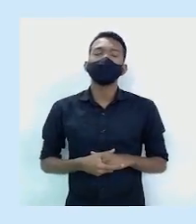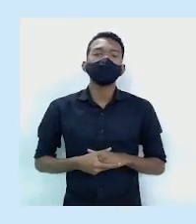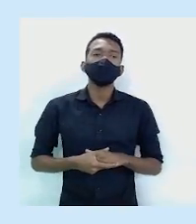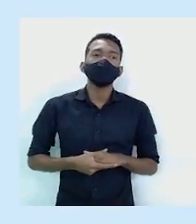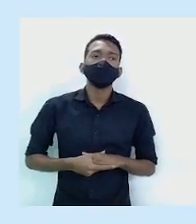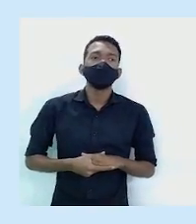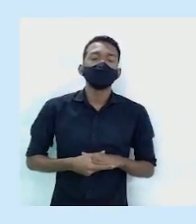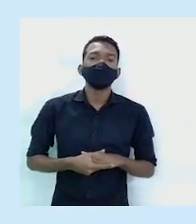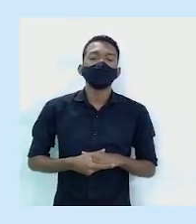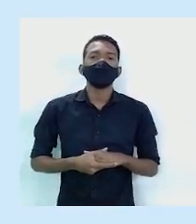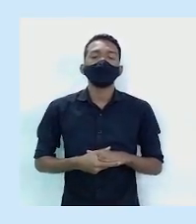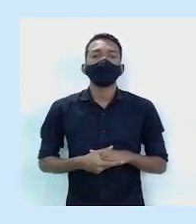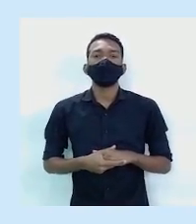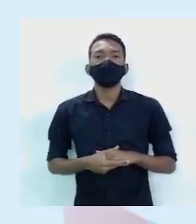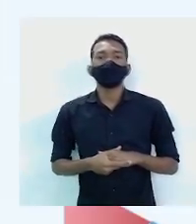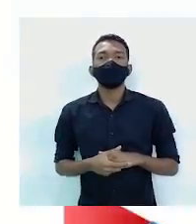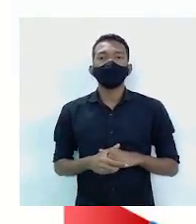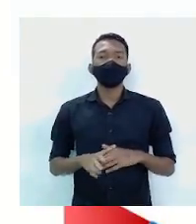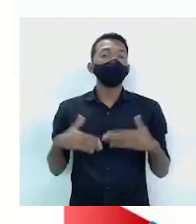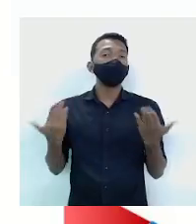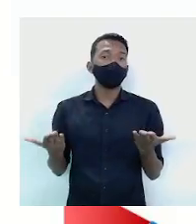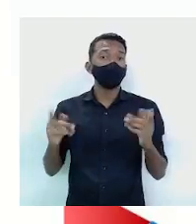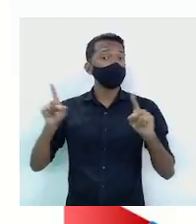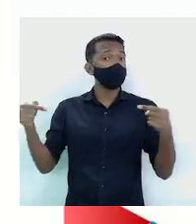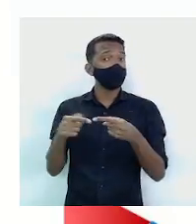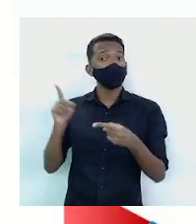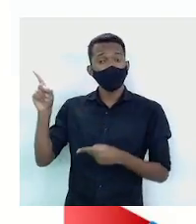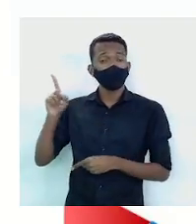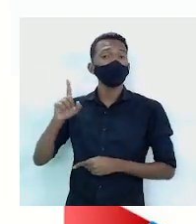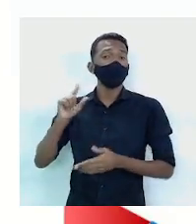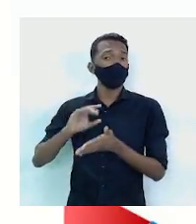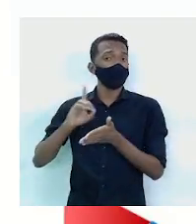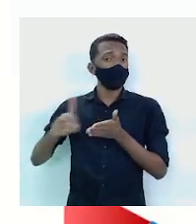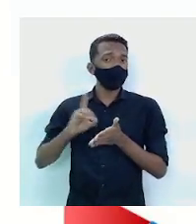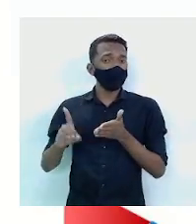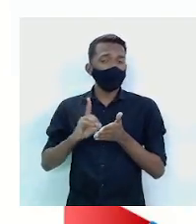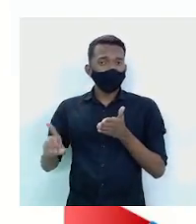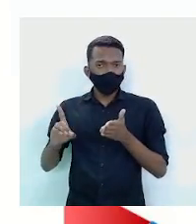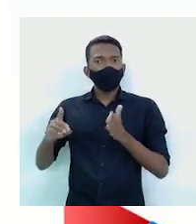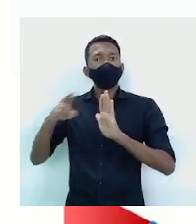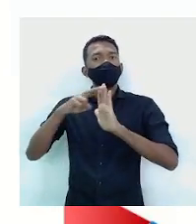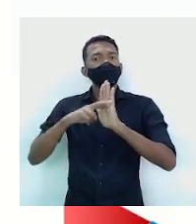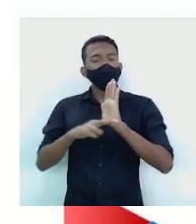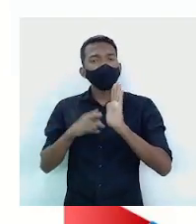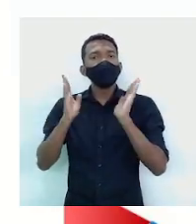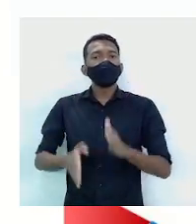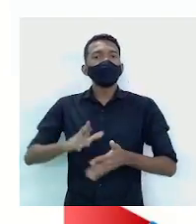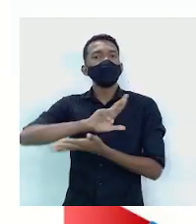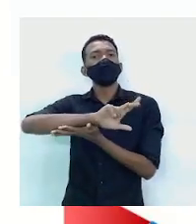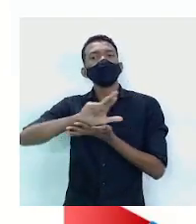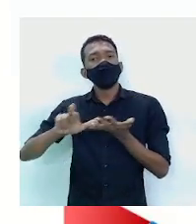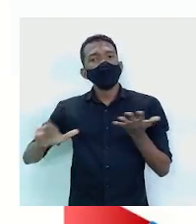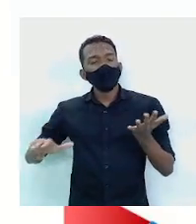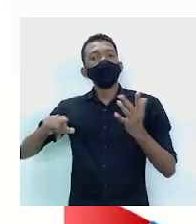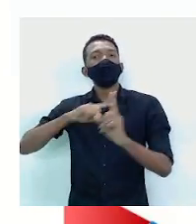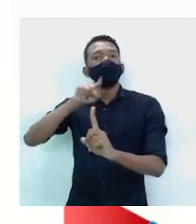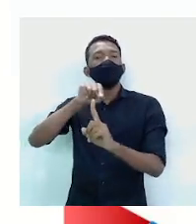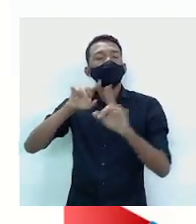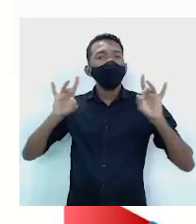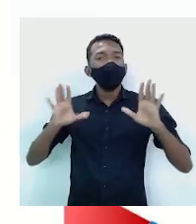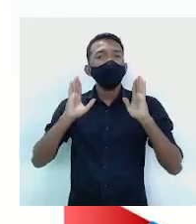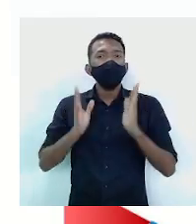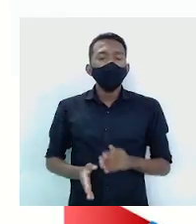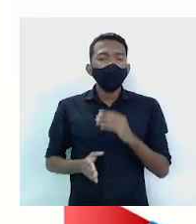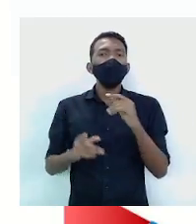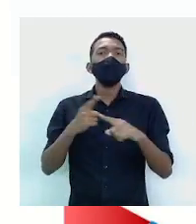só. Então, de acordo com o dicionário, o roteiro tem várias definições, mas vamos